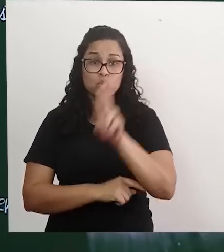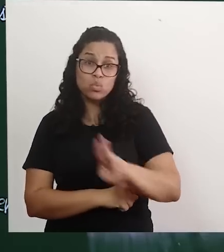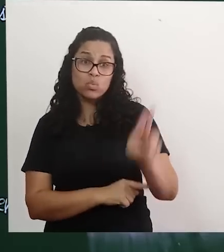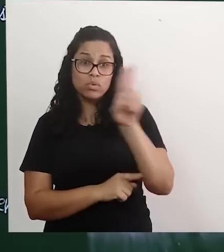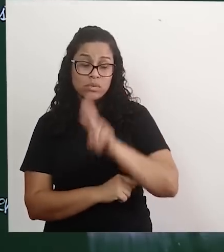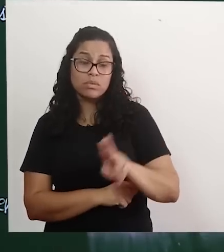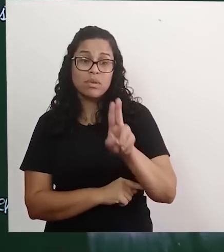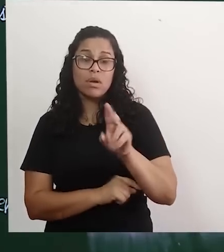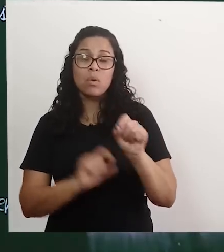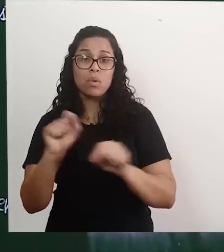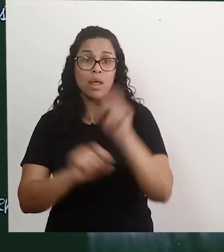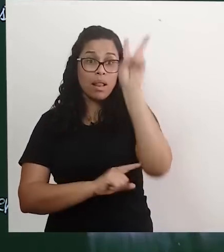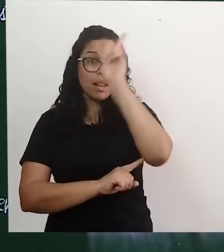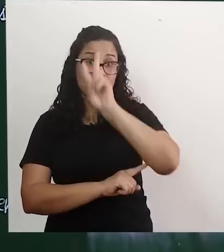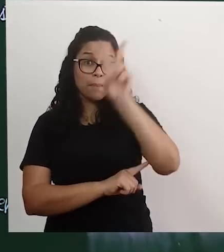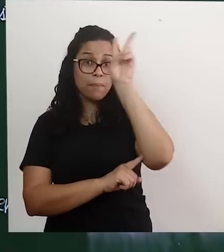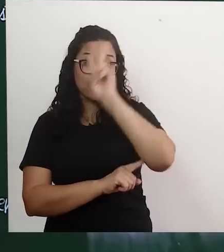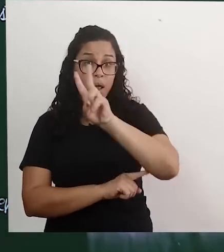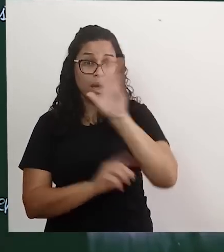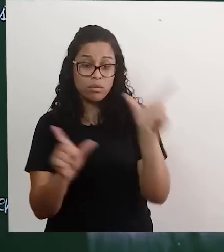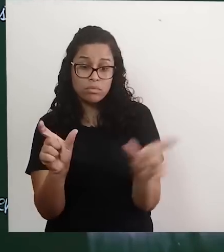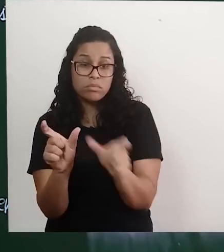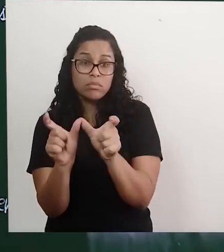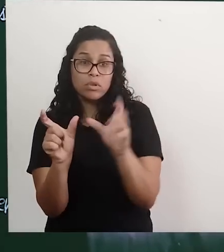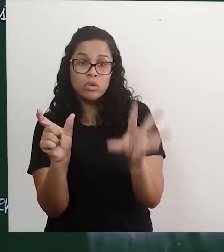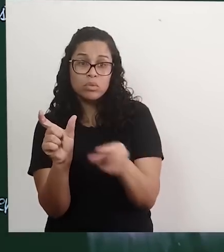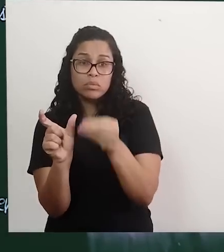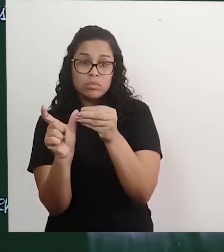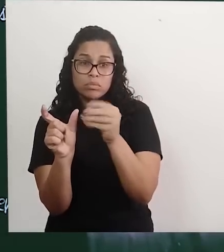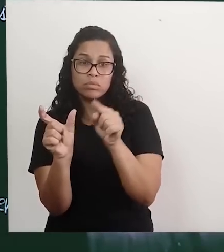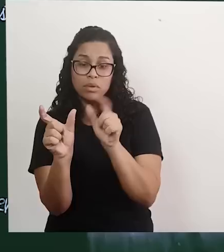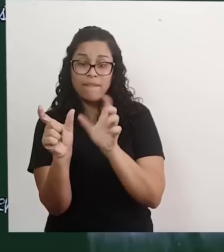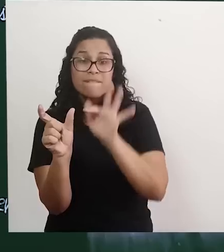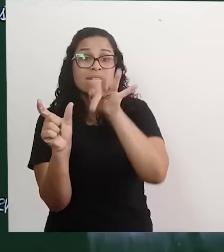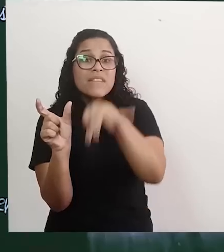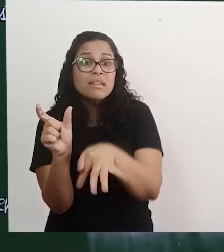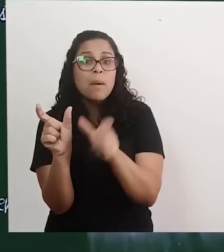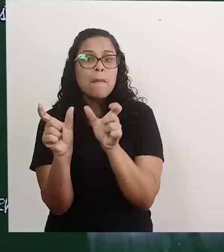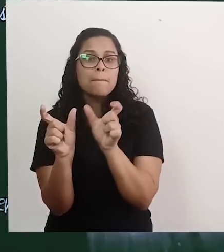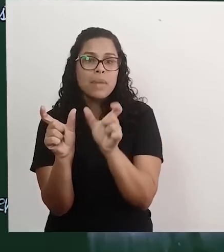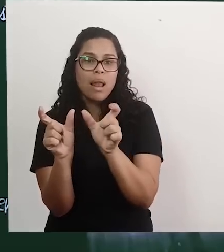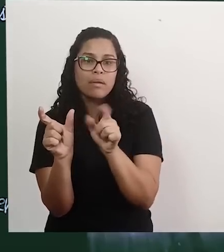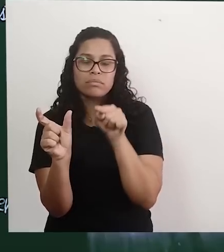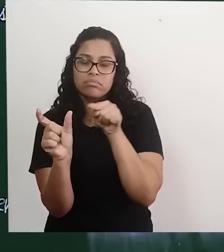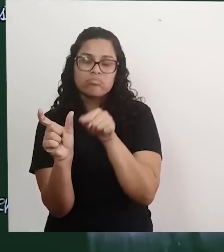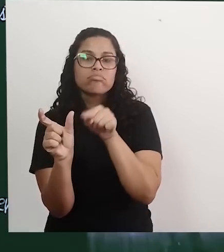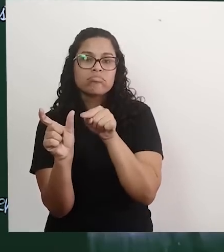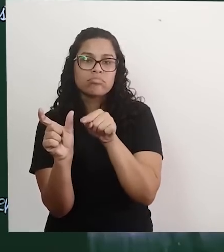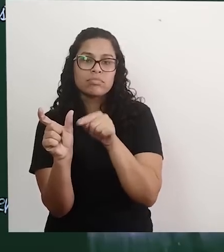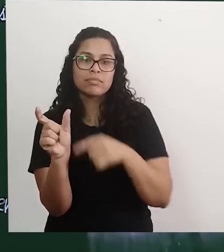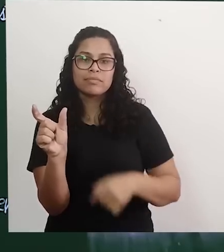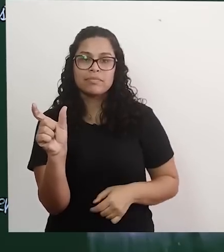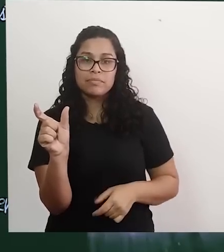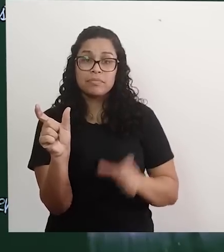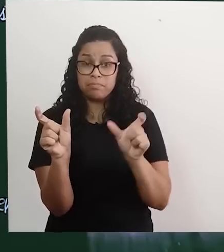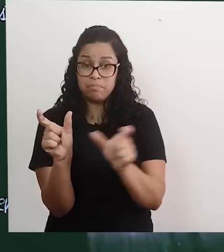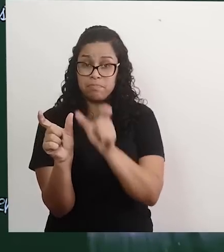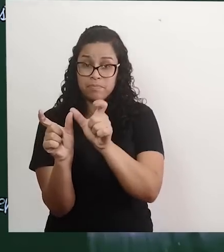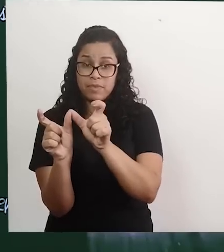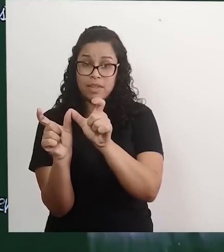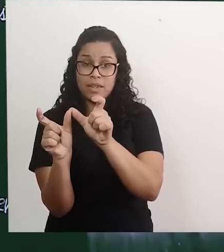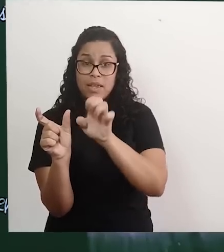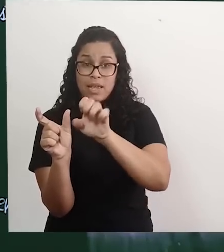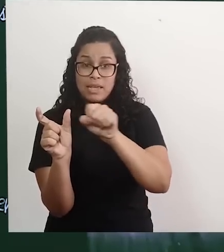aplicação desses sufixos, lembrar quando eu falo em sufixo, eu estou falando da terminação da palavra, é a gente lembrar, por exemplo, da ideia de que os